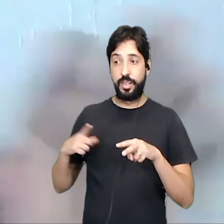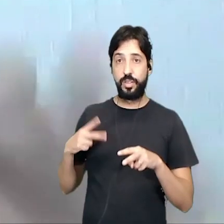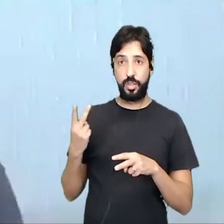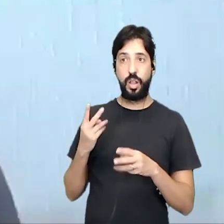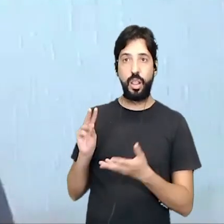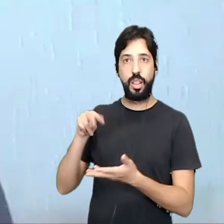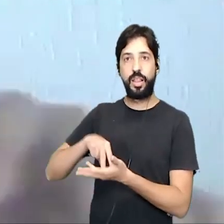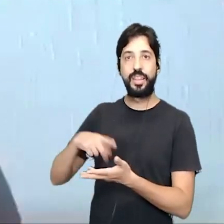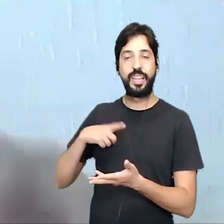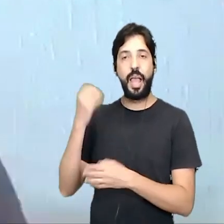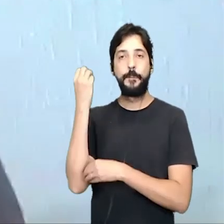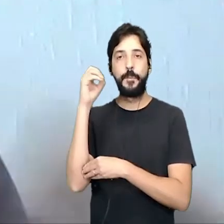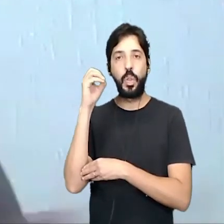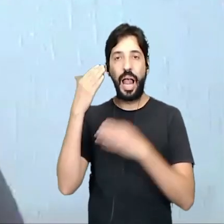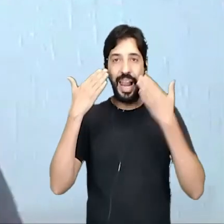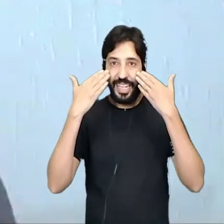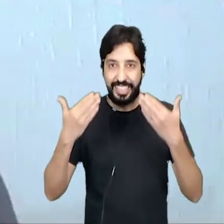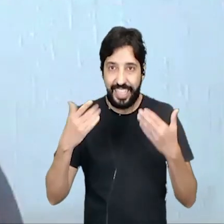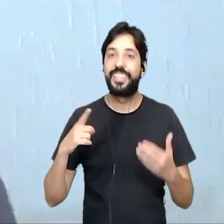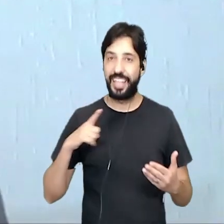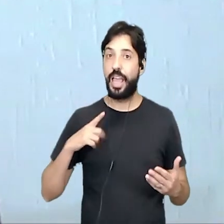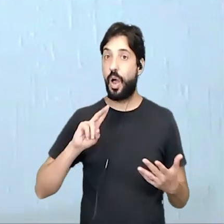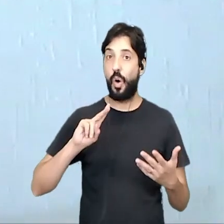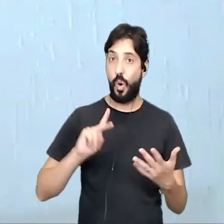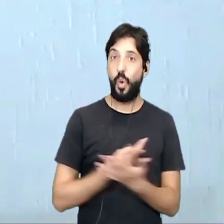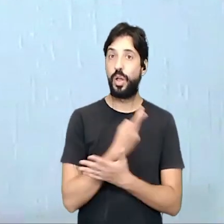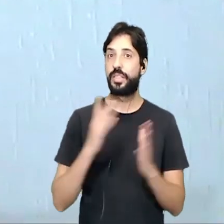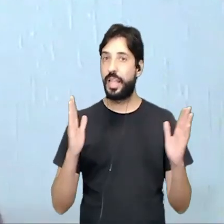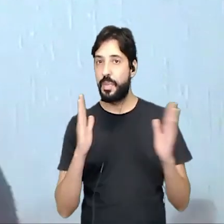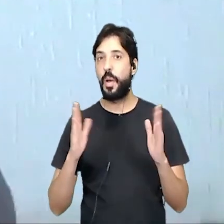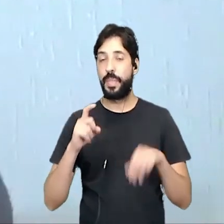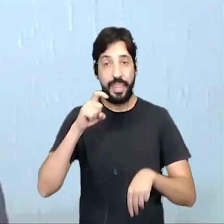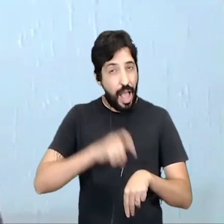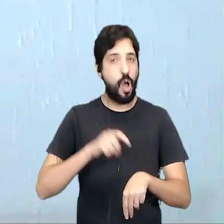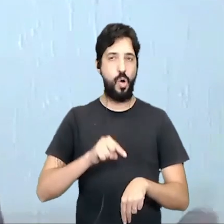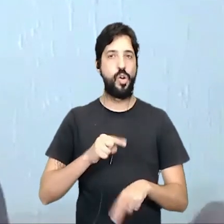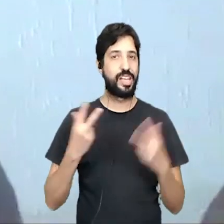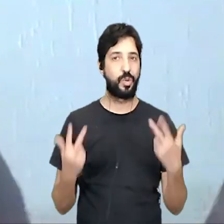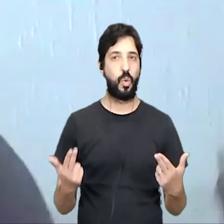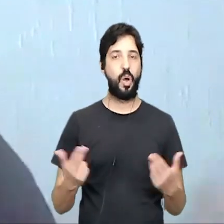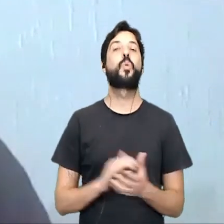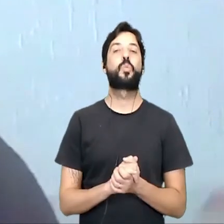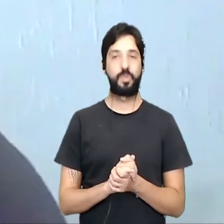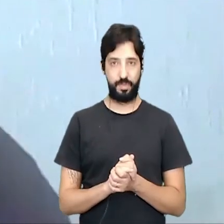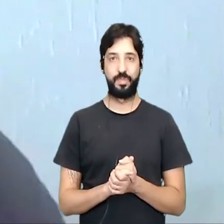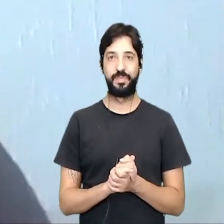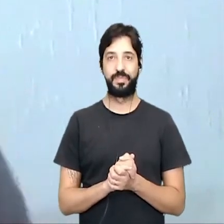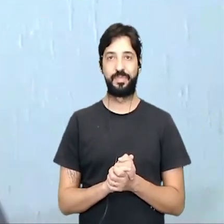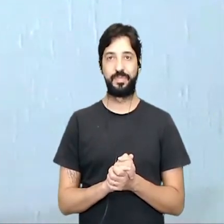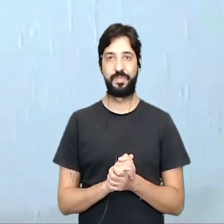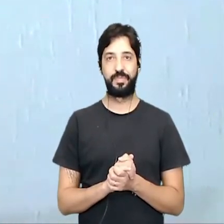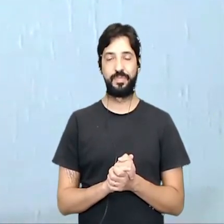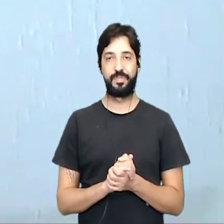na semana que a gente estava lá fazendo Porto Alegre em Cena. Então, era o que estava acontecendo naquele dia, naquela